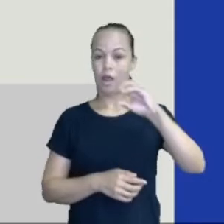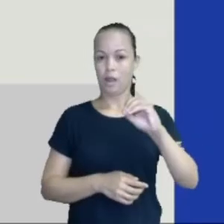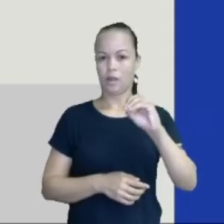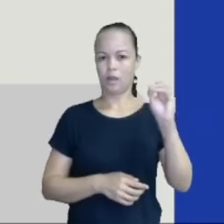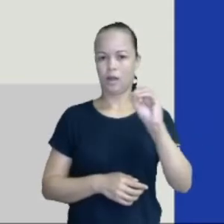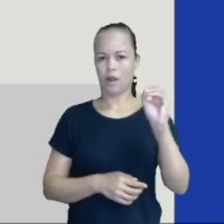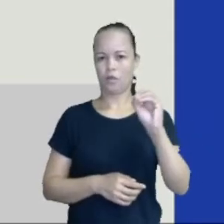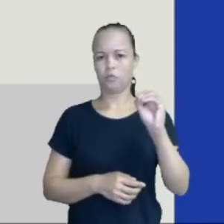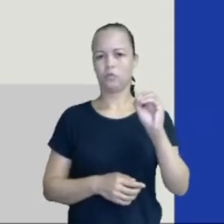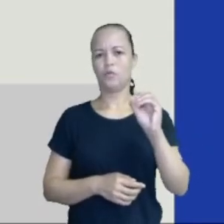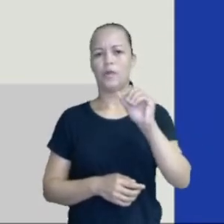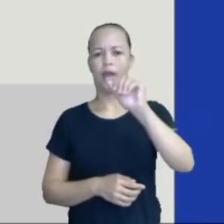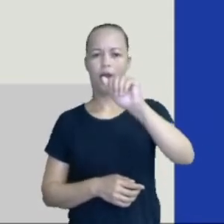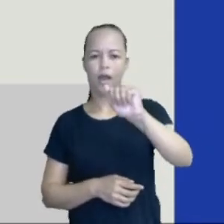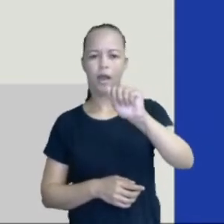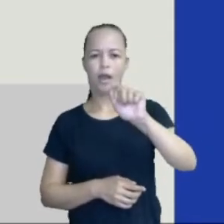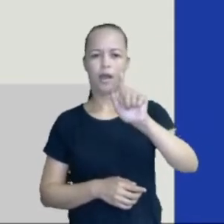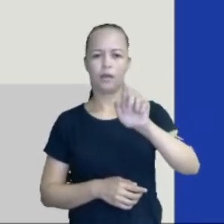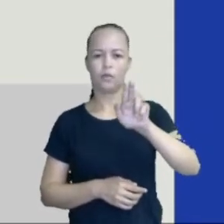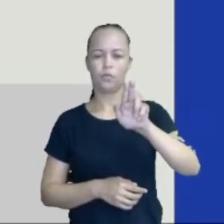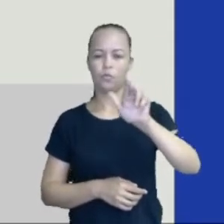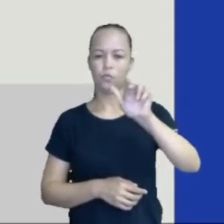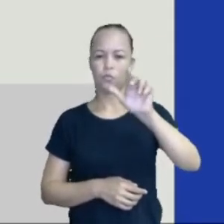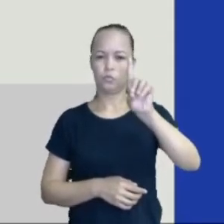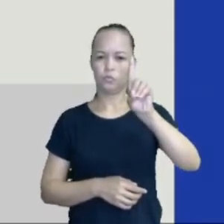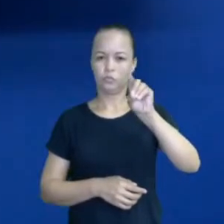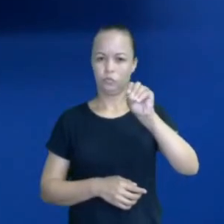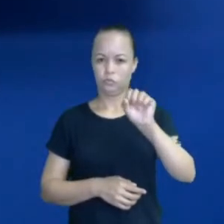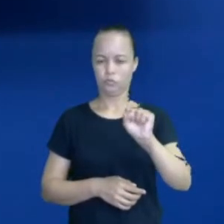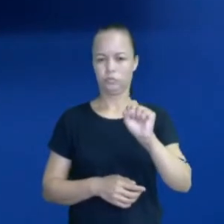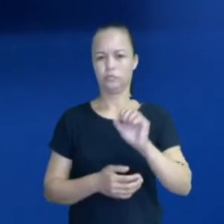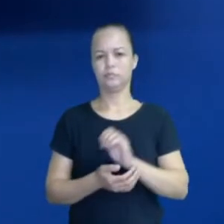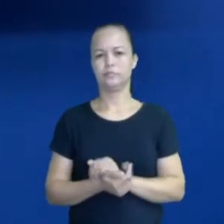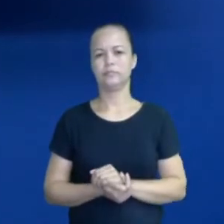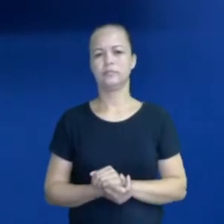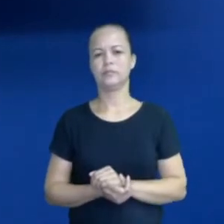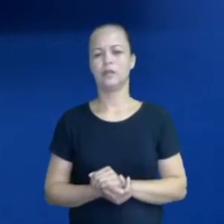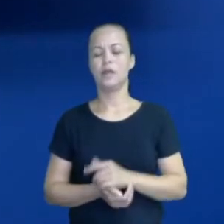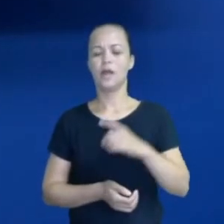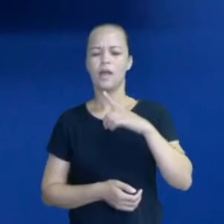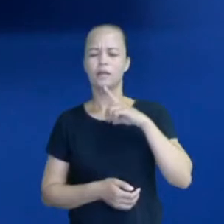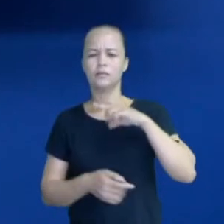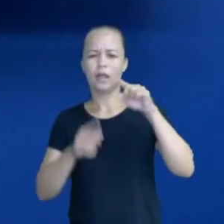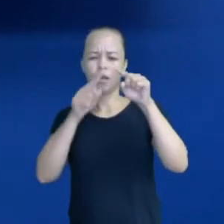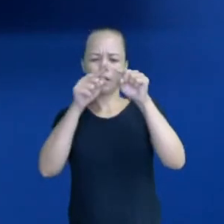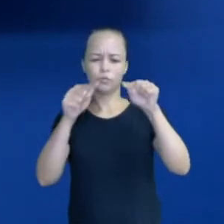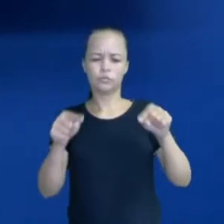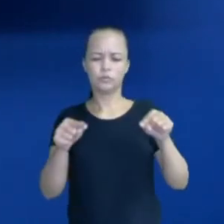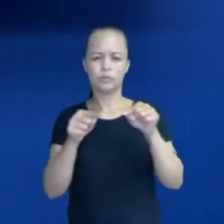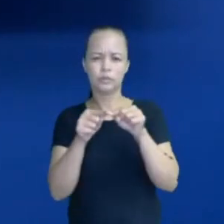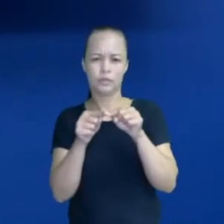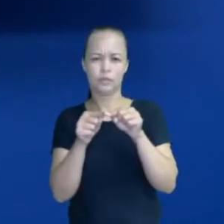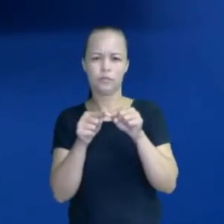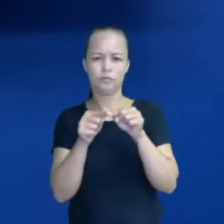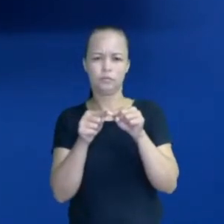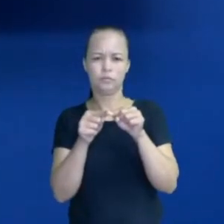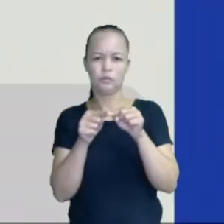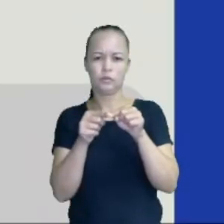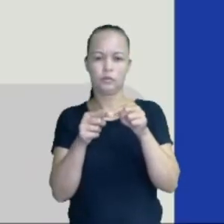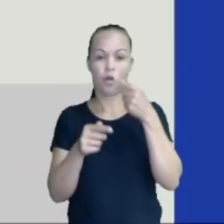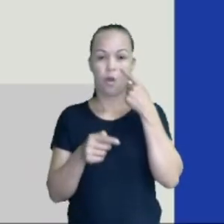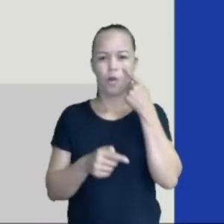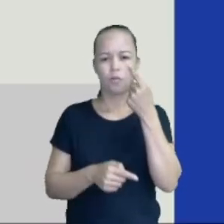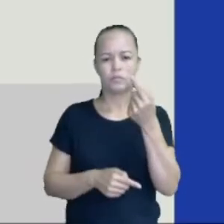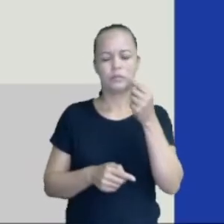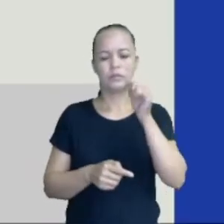internos agudos. Então, quando eu tenho um triângulo em que, olhem a figura,